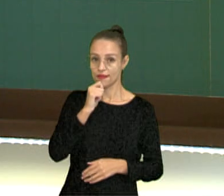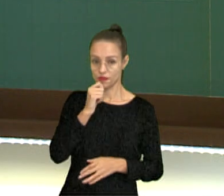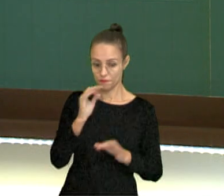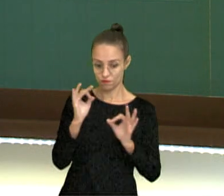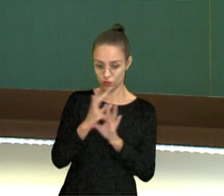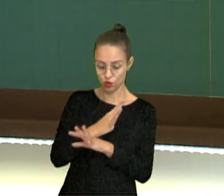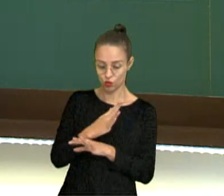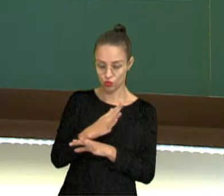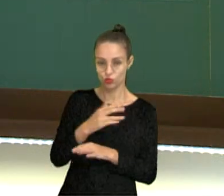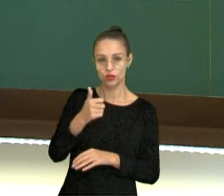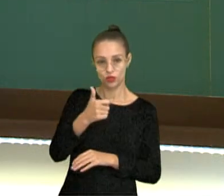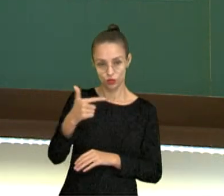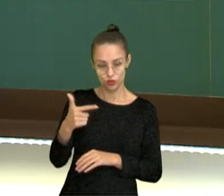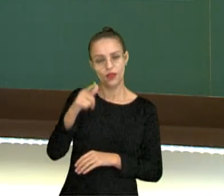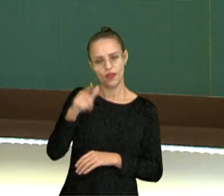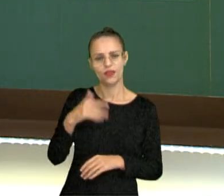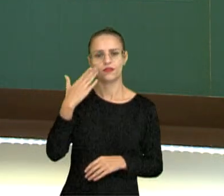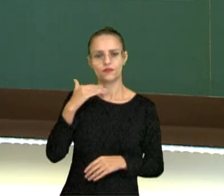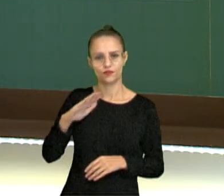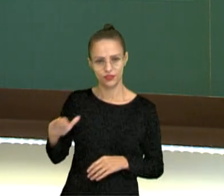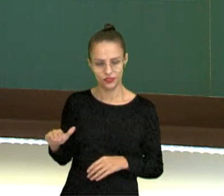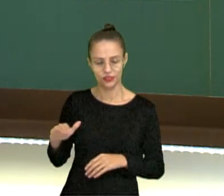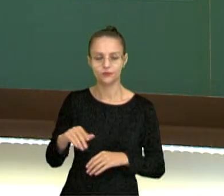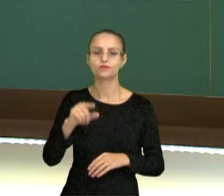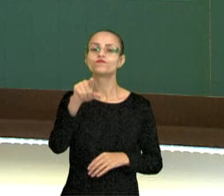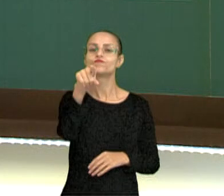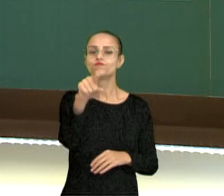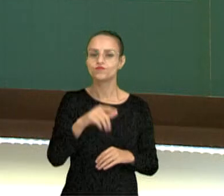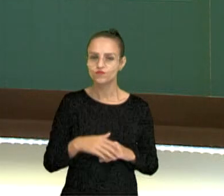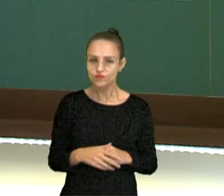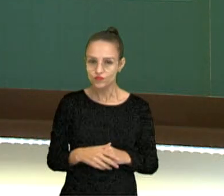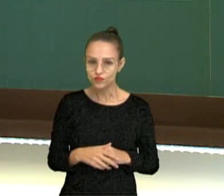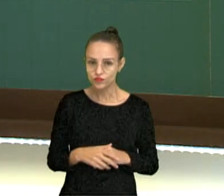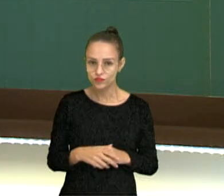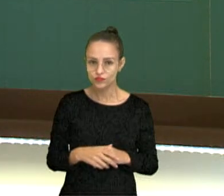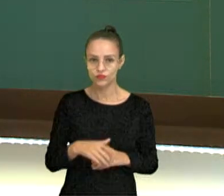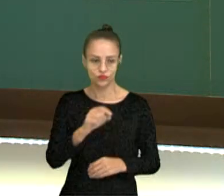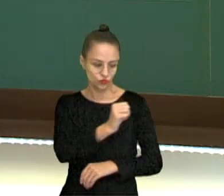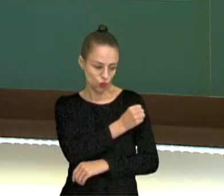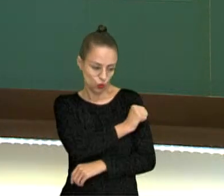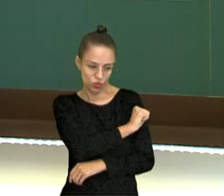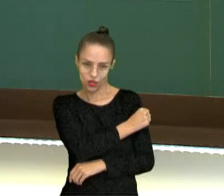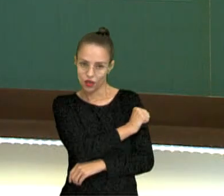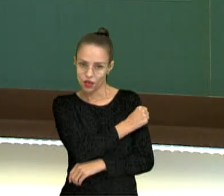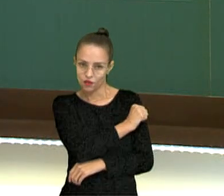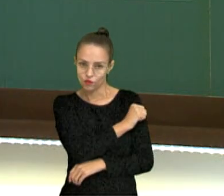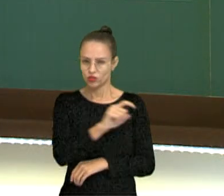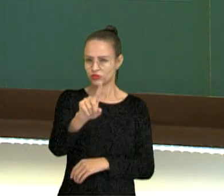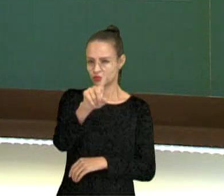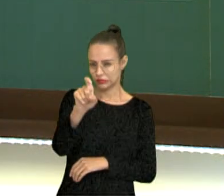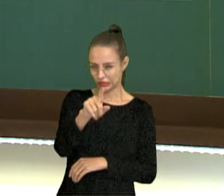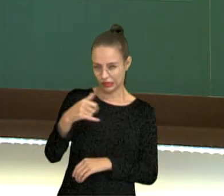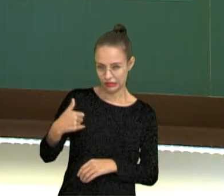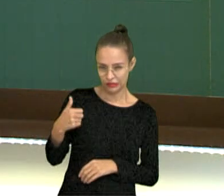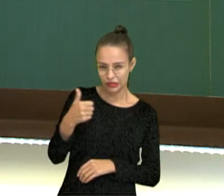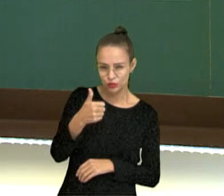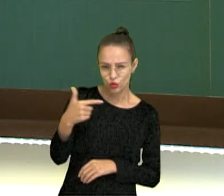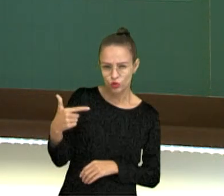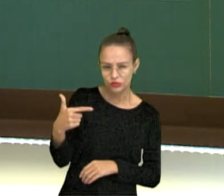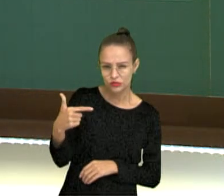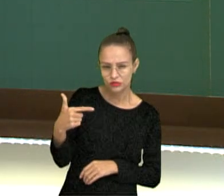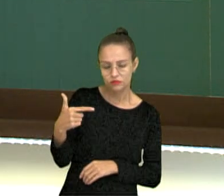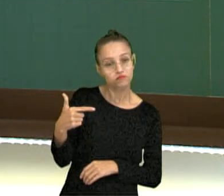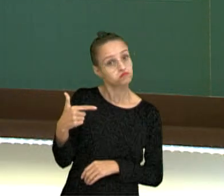incompletos, o indivíduo está na infância. Então você que está no 8º ano, será que tem 12 anos